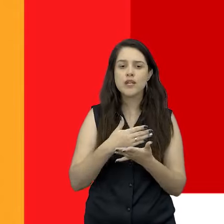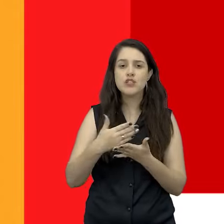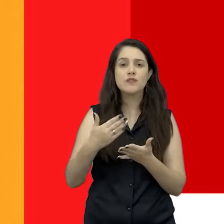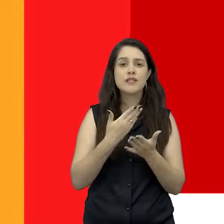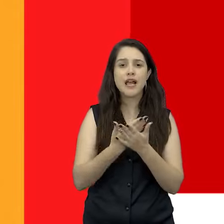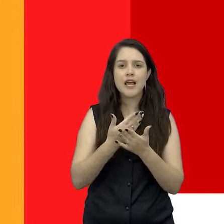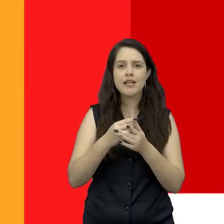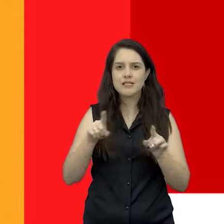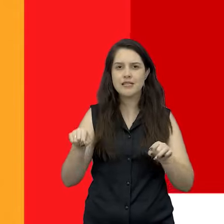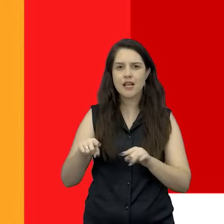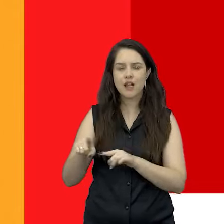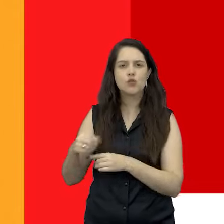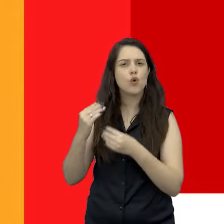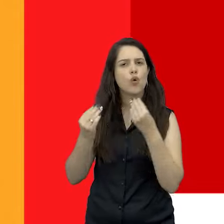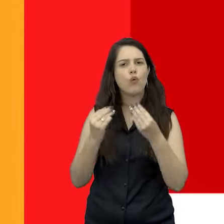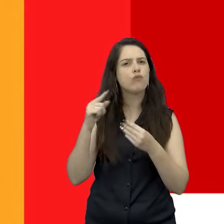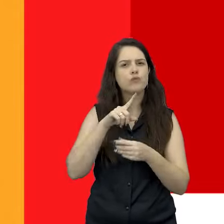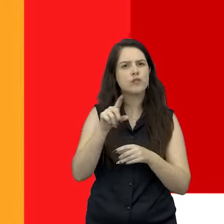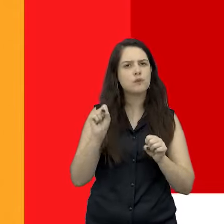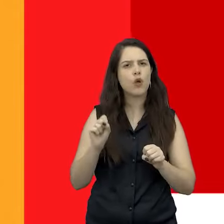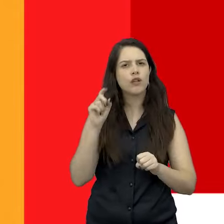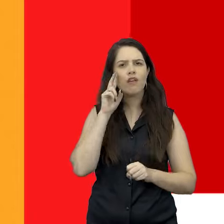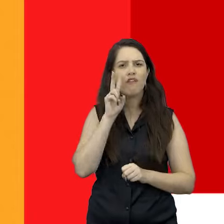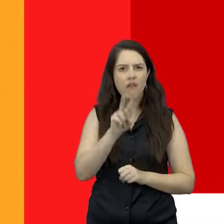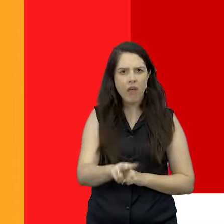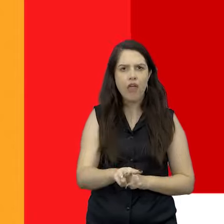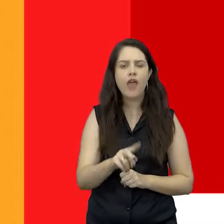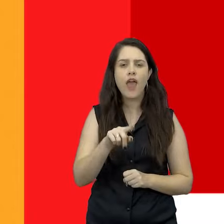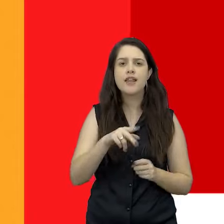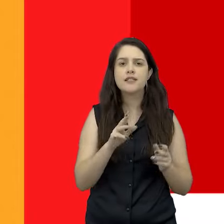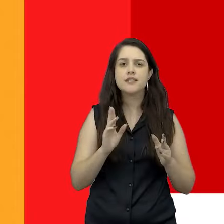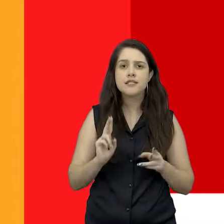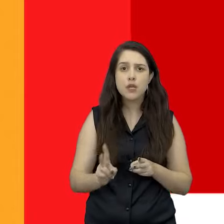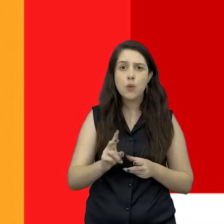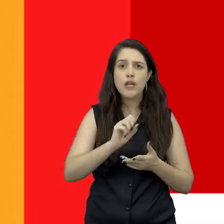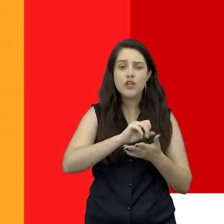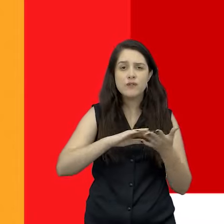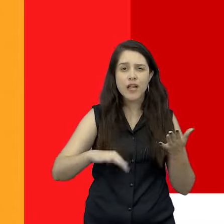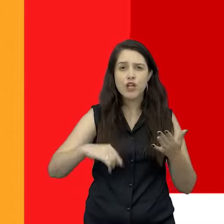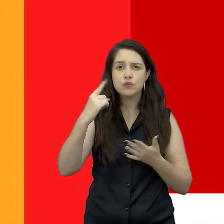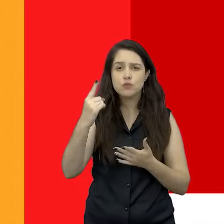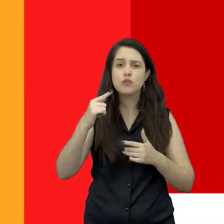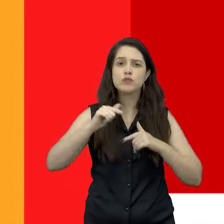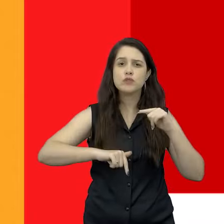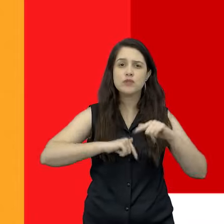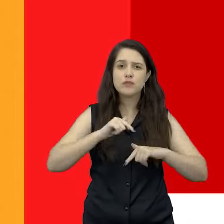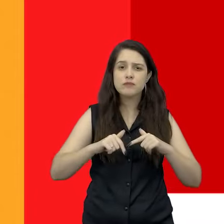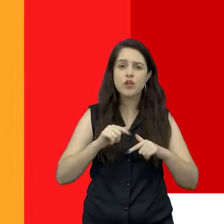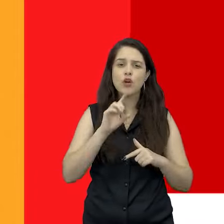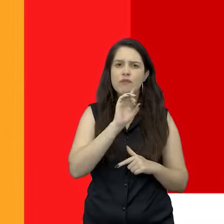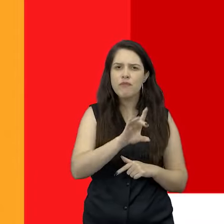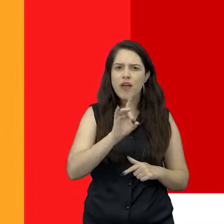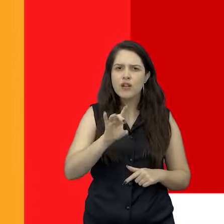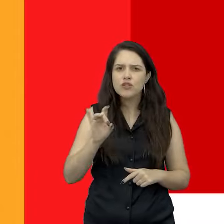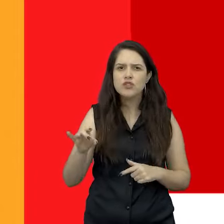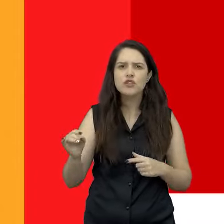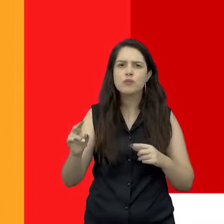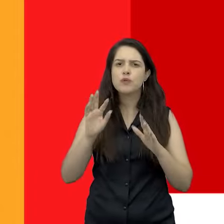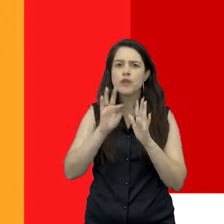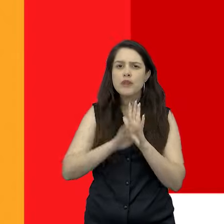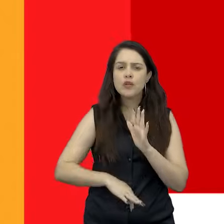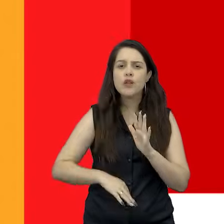aulas. Então, como vocês podem ver, nessa sequência de atividade 1, nós vamos trabalhar com 2 tipos de gêneros textuais, que é